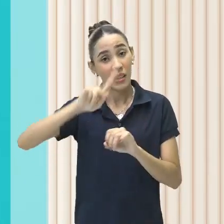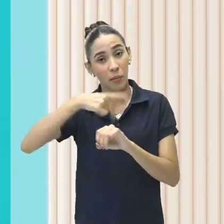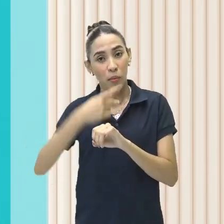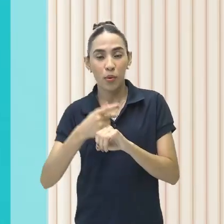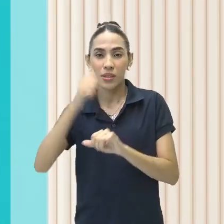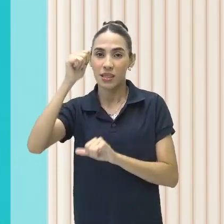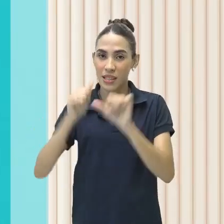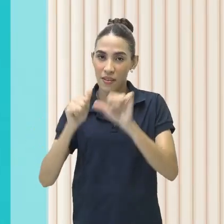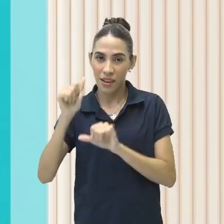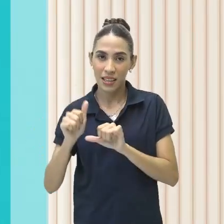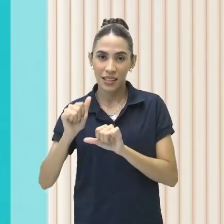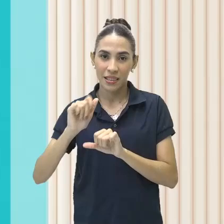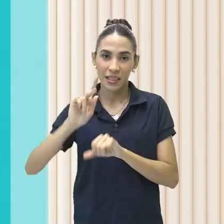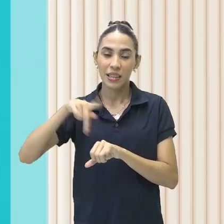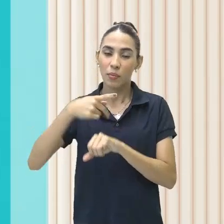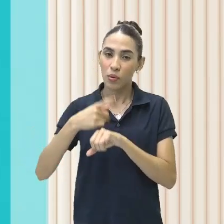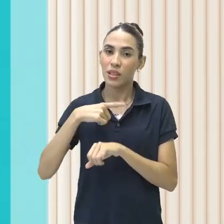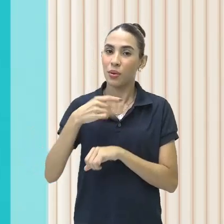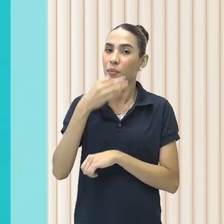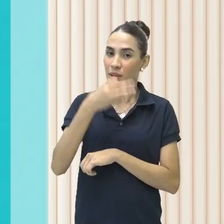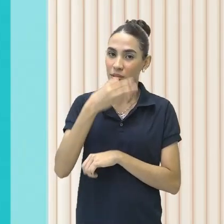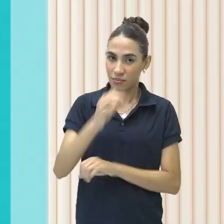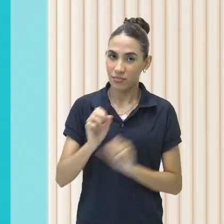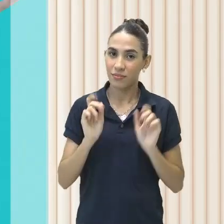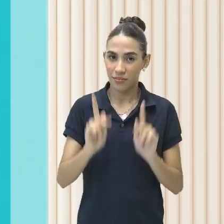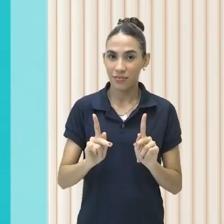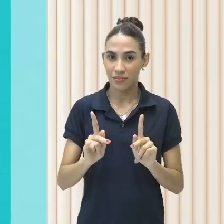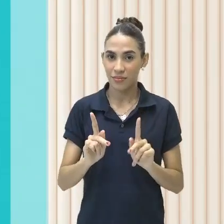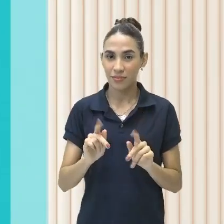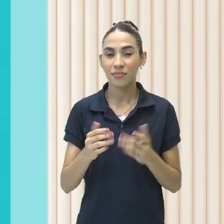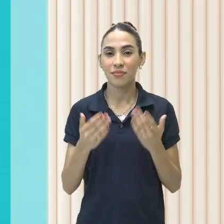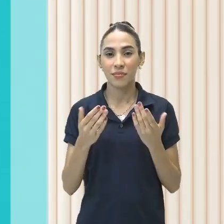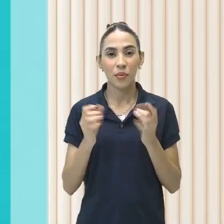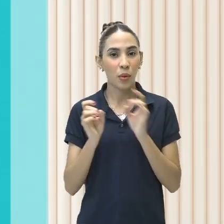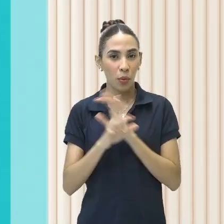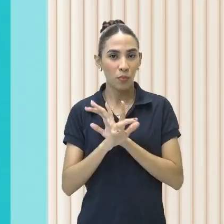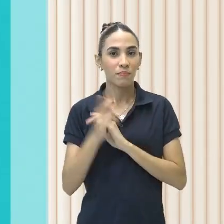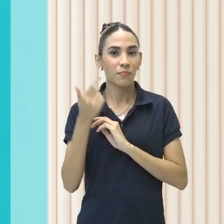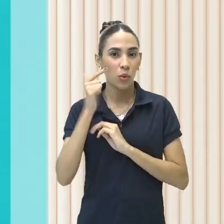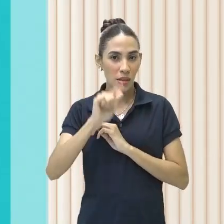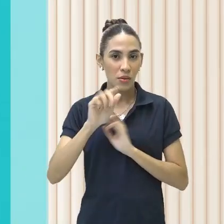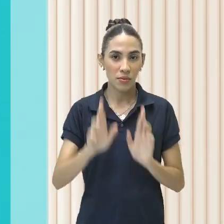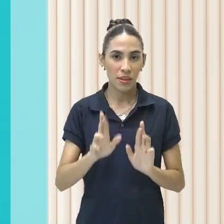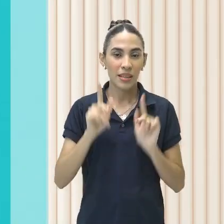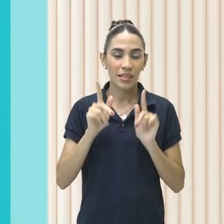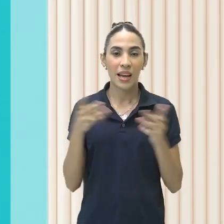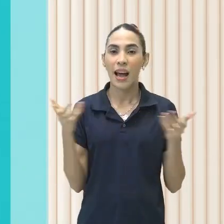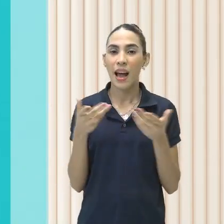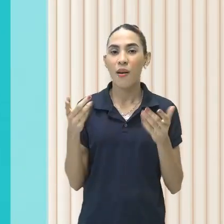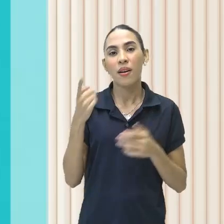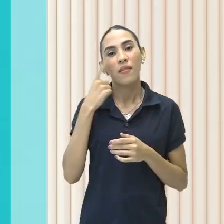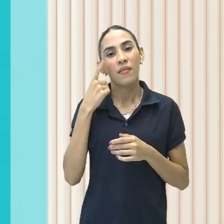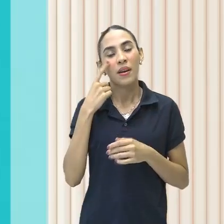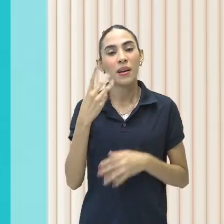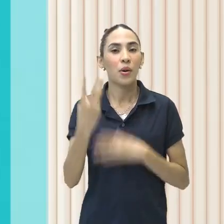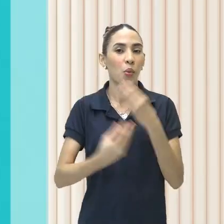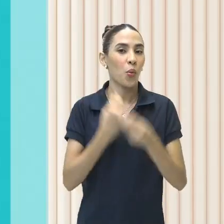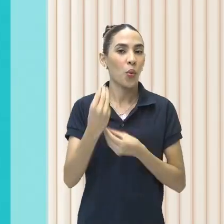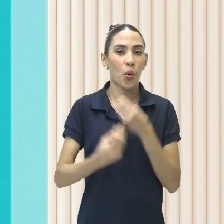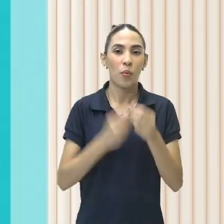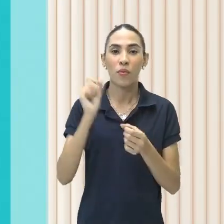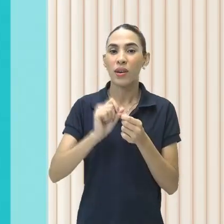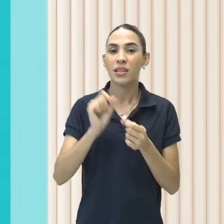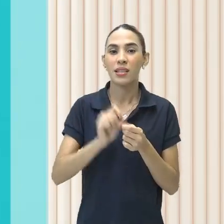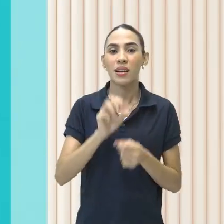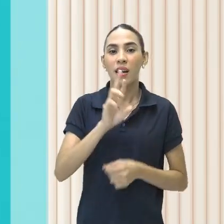se posiciona. Ok? Conseguimos já diferenciar aí. Vamos verificar como fazer